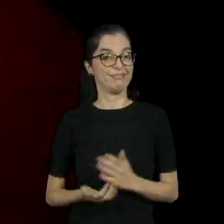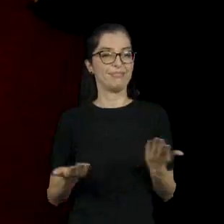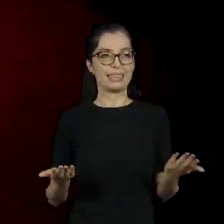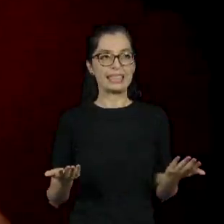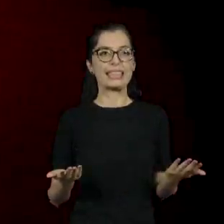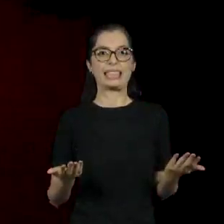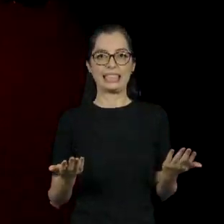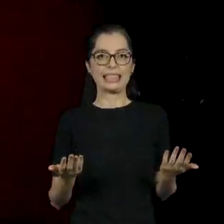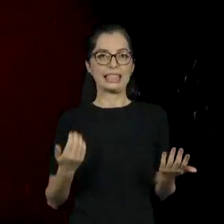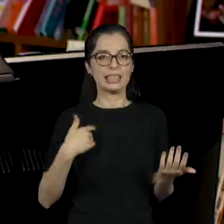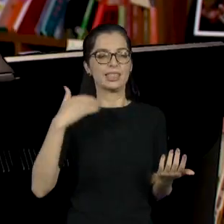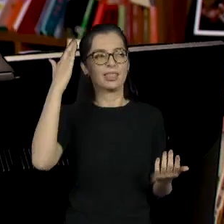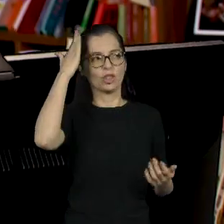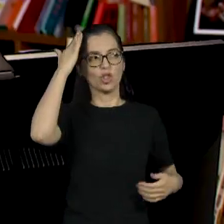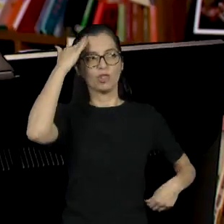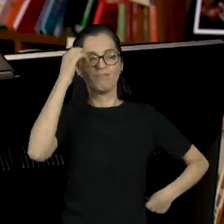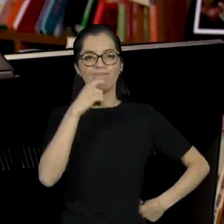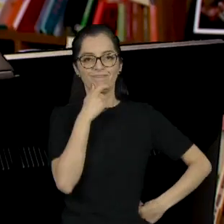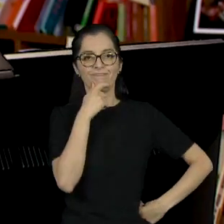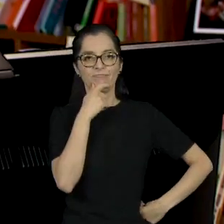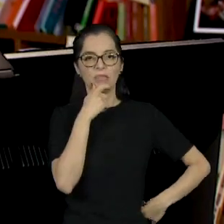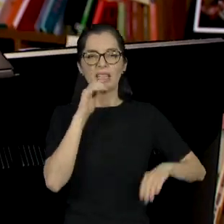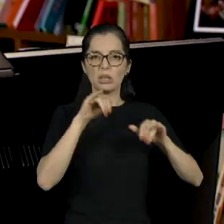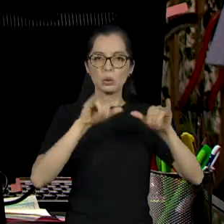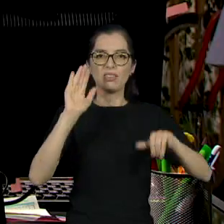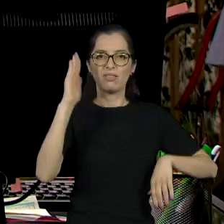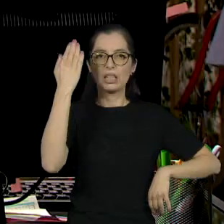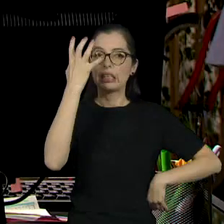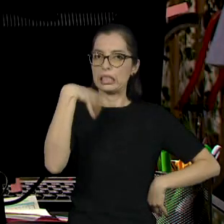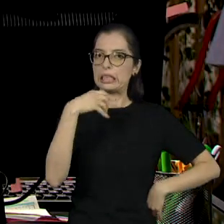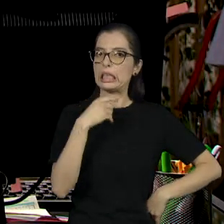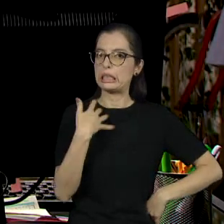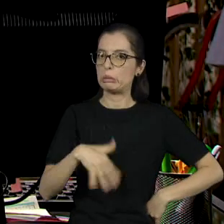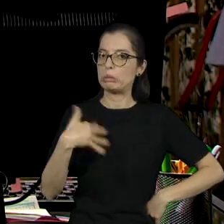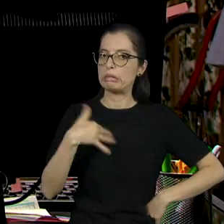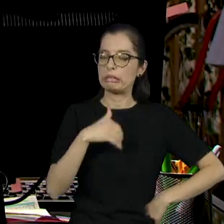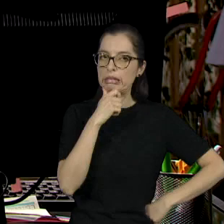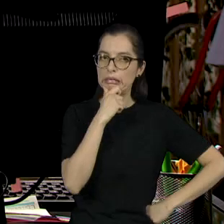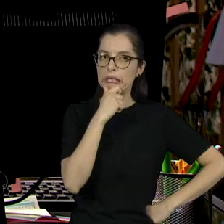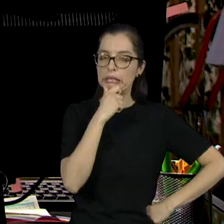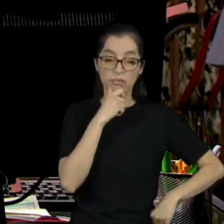É? Fake news é coisa séria.